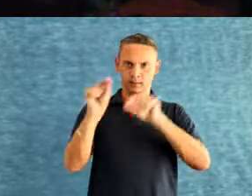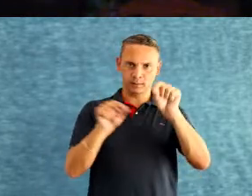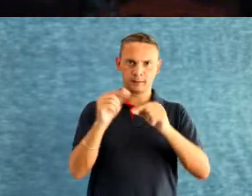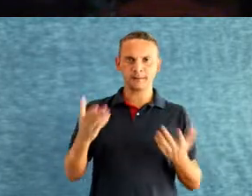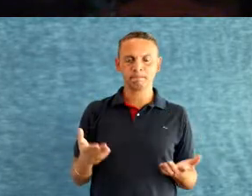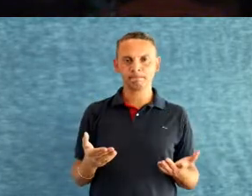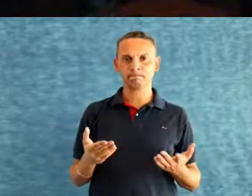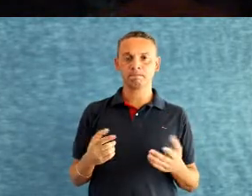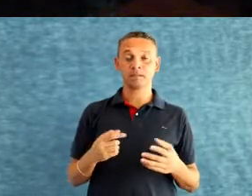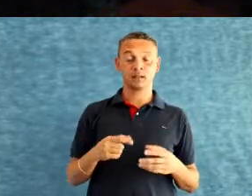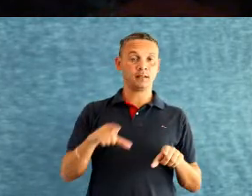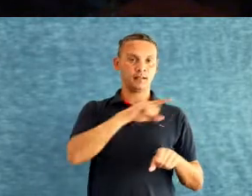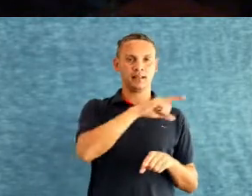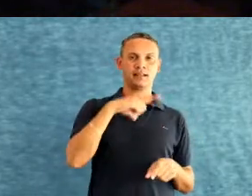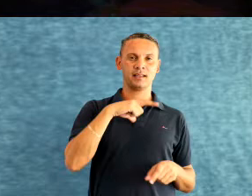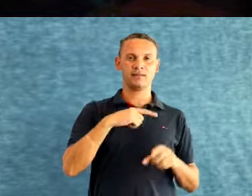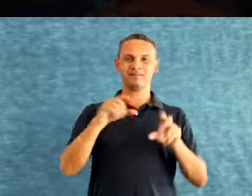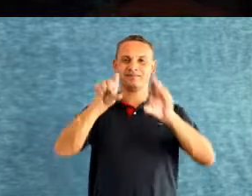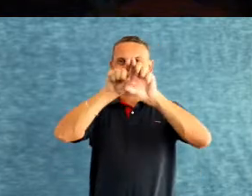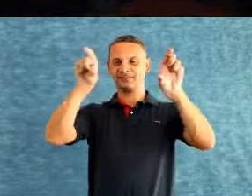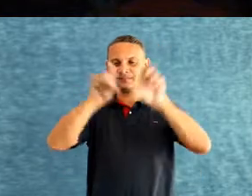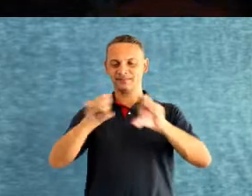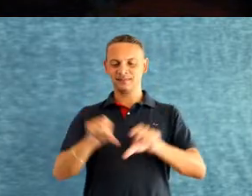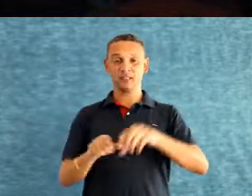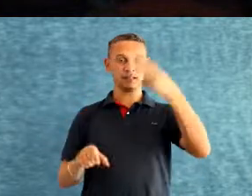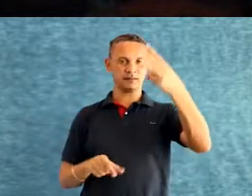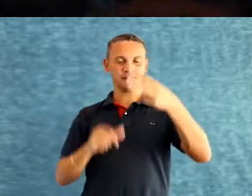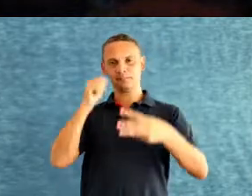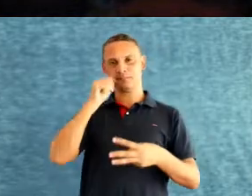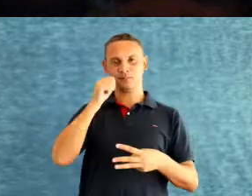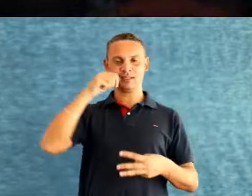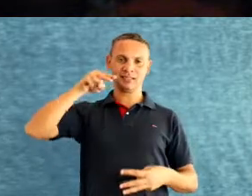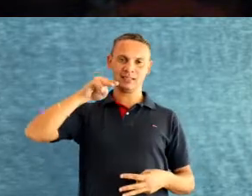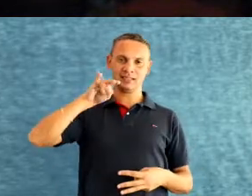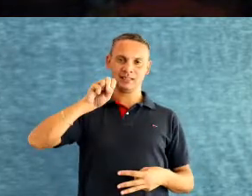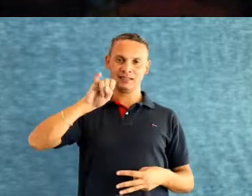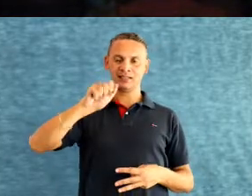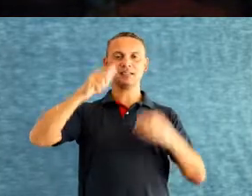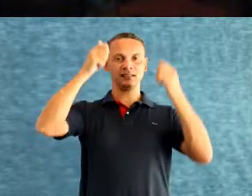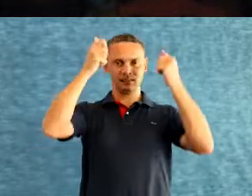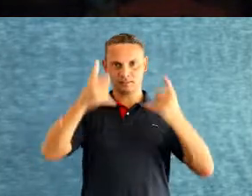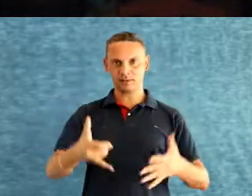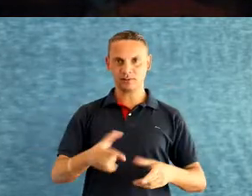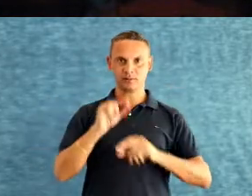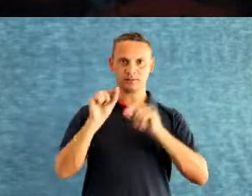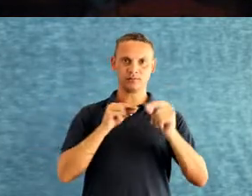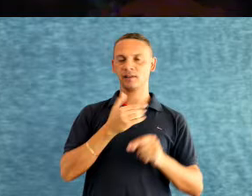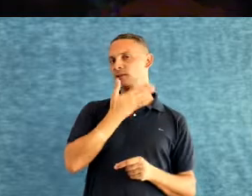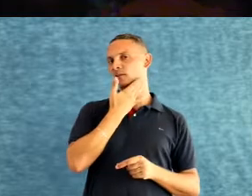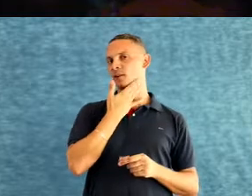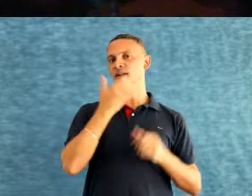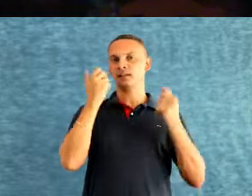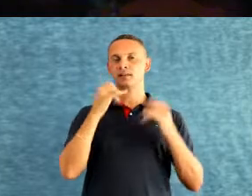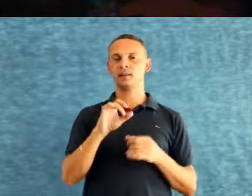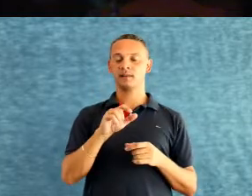Eu trouxe 2 ou 3 citações de Nízia a respeito, só para vocês ouvirem um pouquinho a sua voz. Se